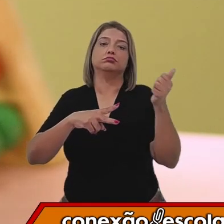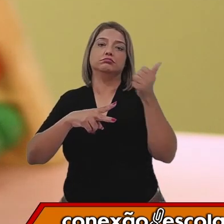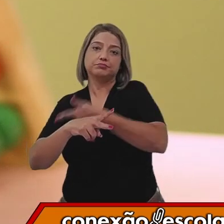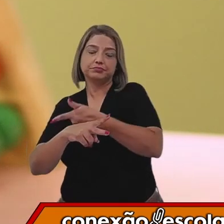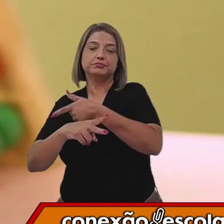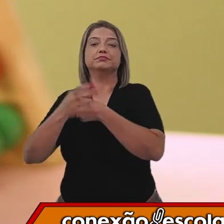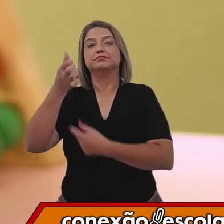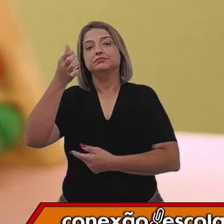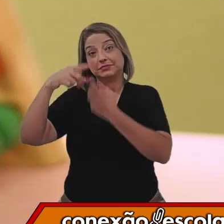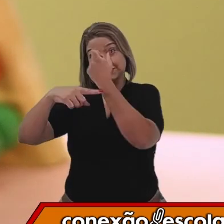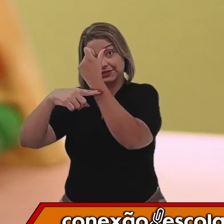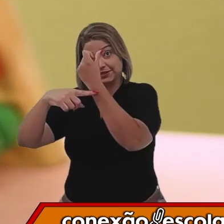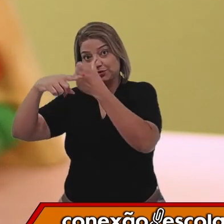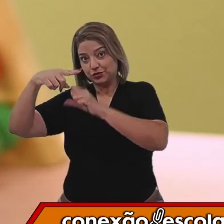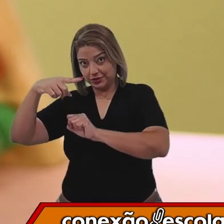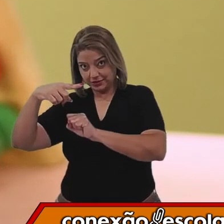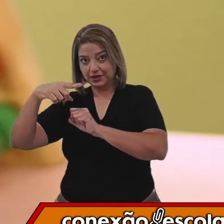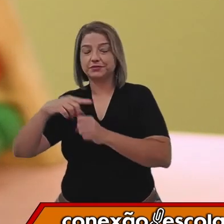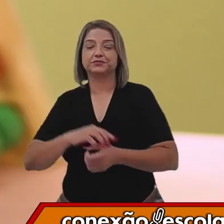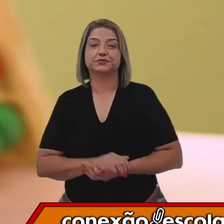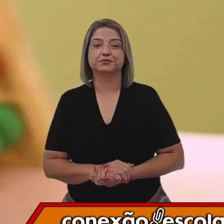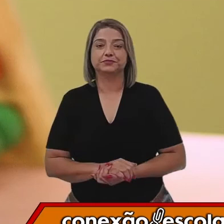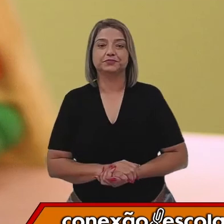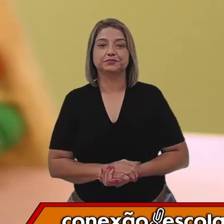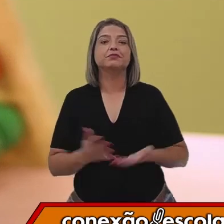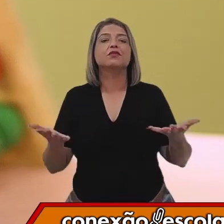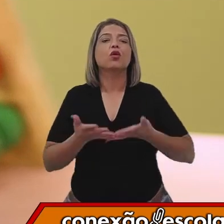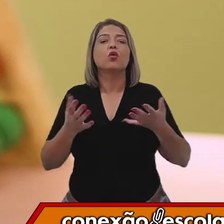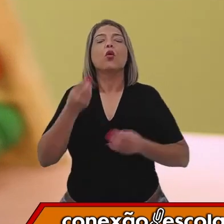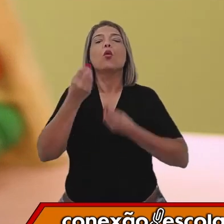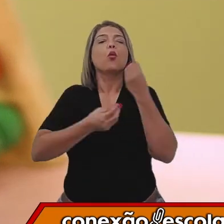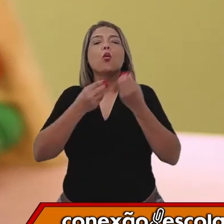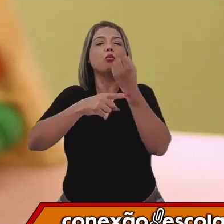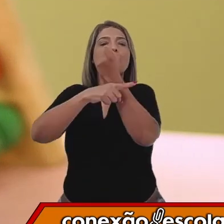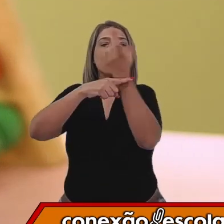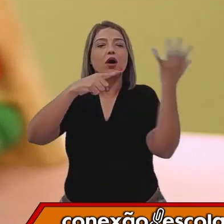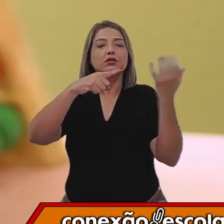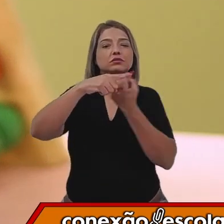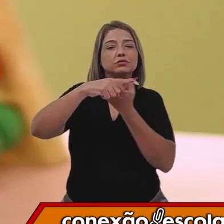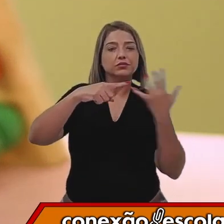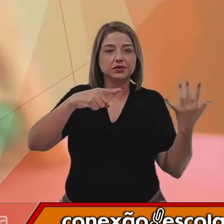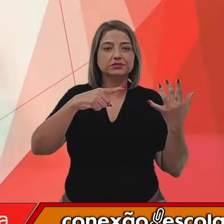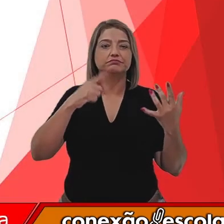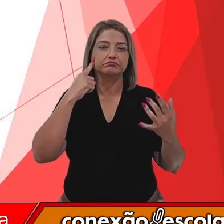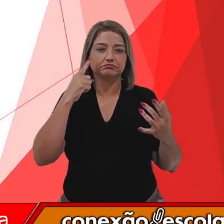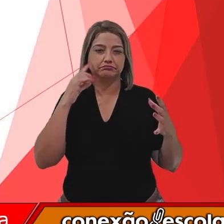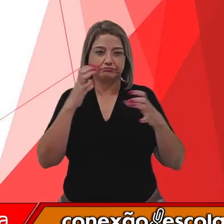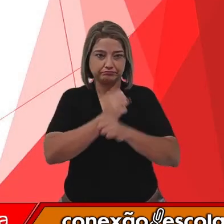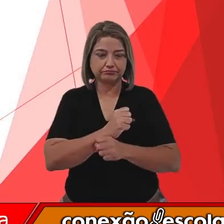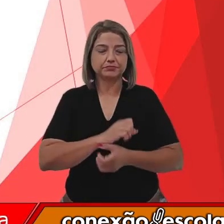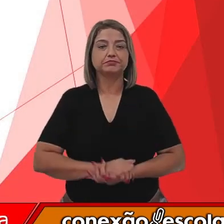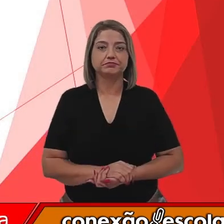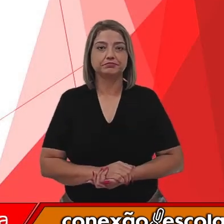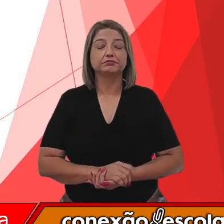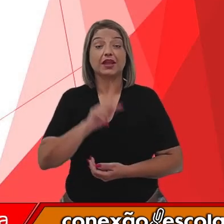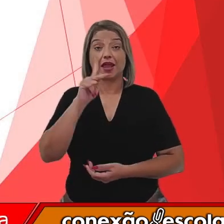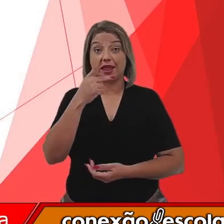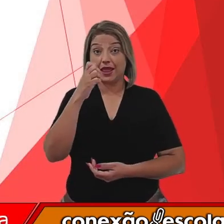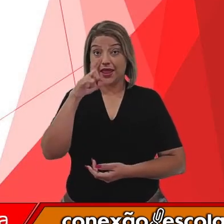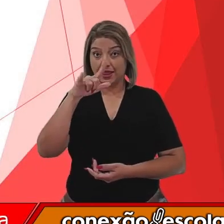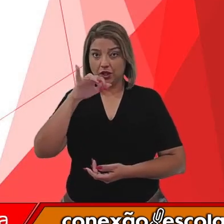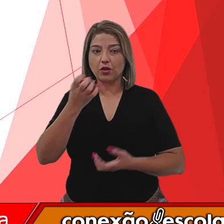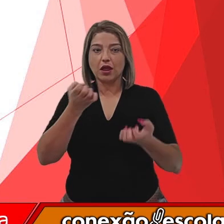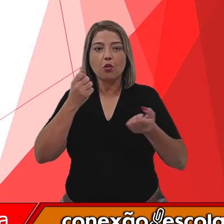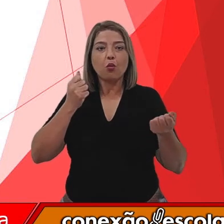Agora, nós vamos aprender a calcular frações de quantidade. Para isso, fique atento a esse exemplo. Hélio quer comprar